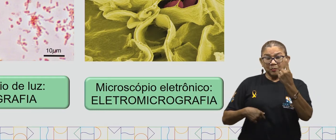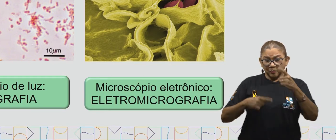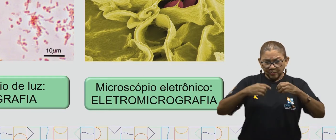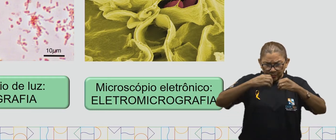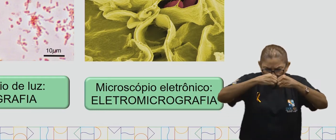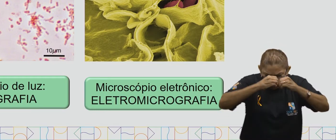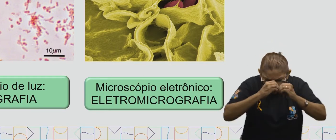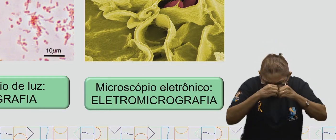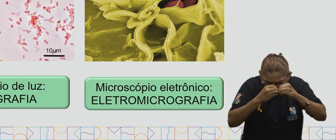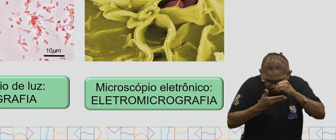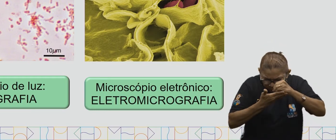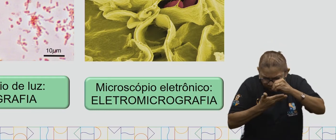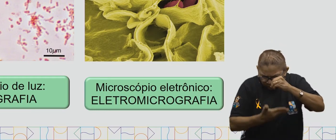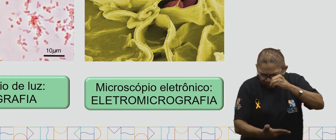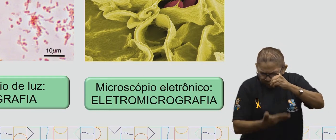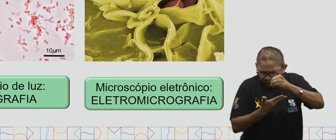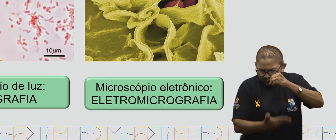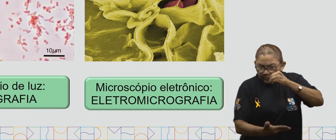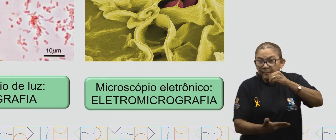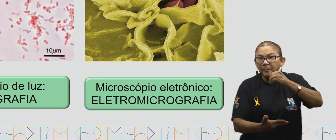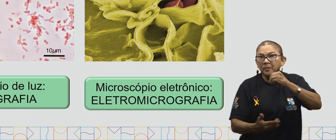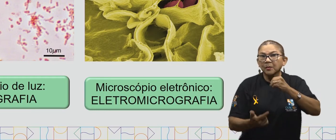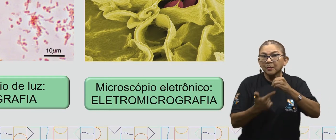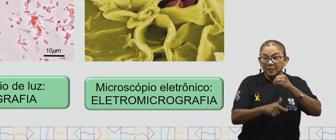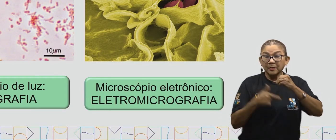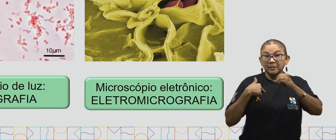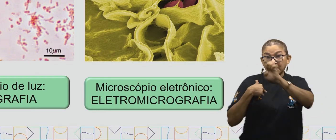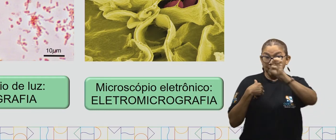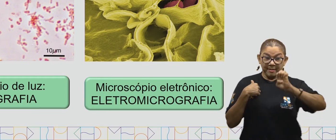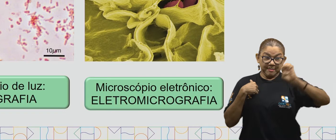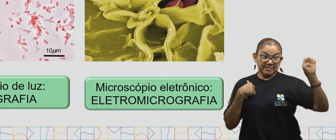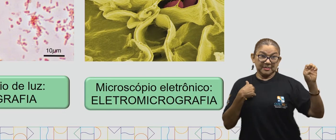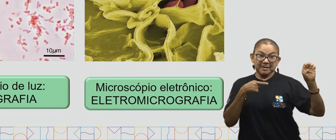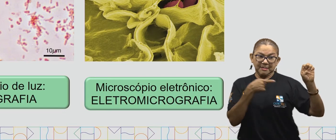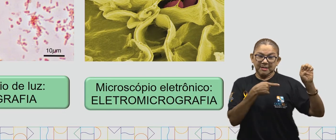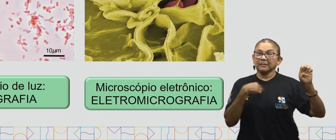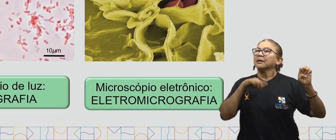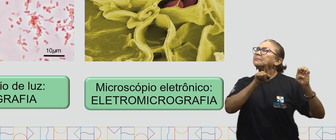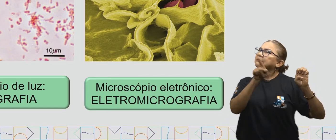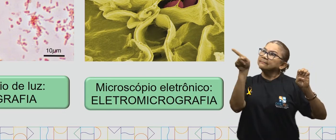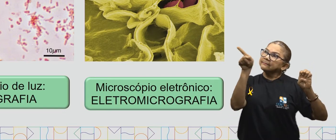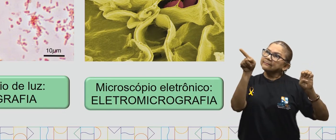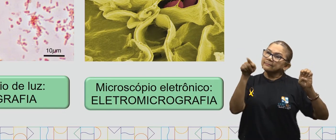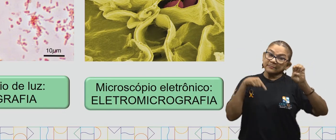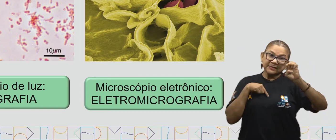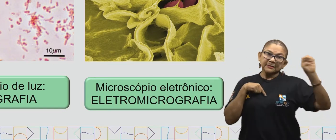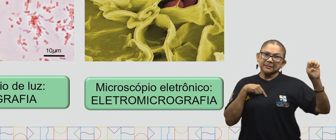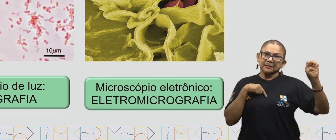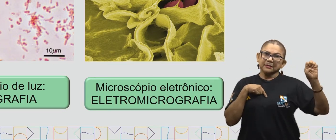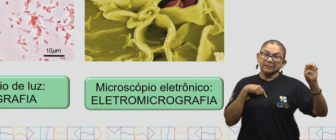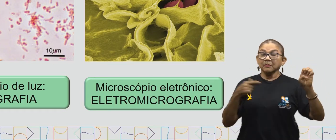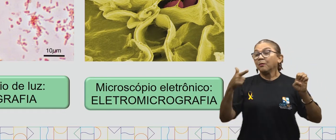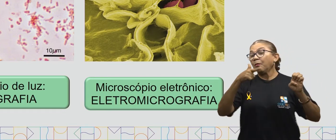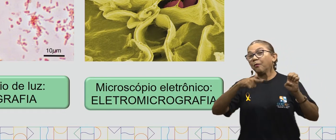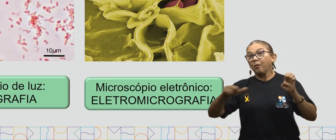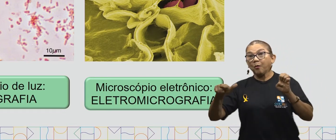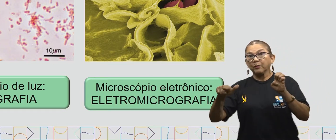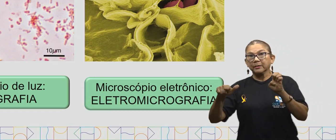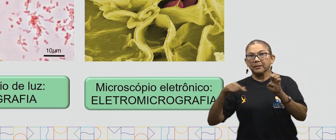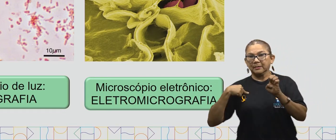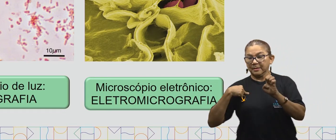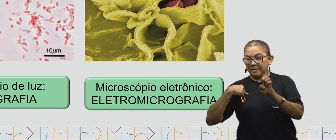com microscópio de luz, esse do lado esquerdo, e a outra tirada com microscópio